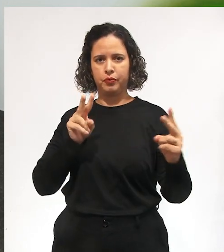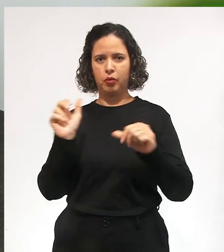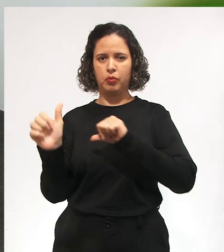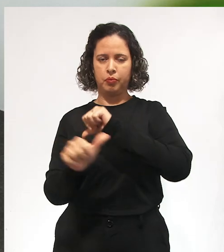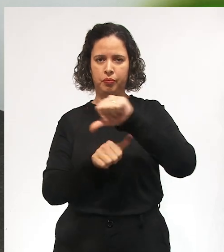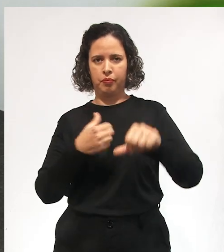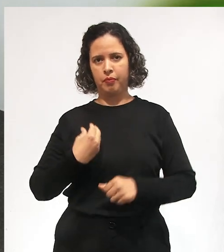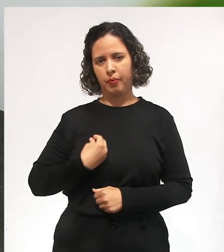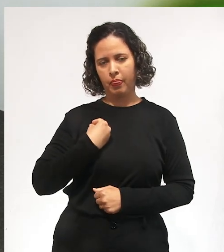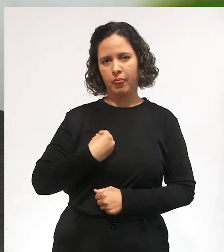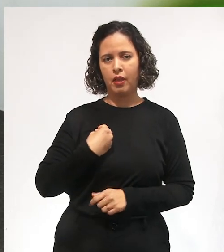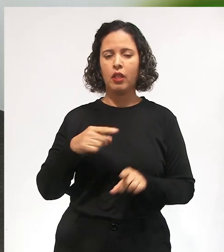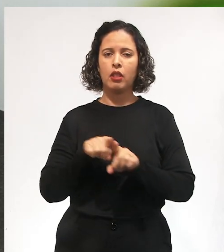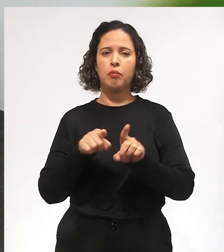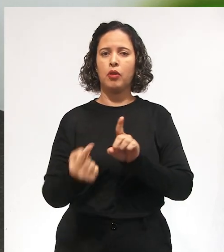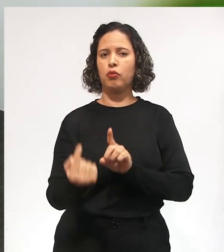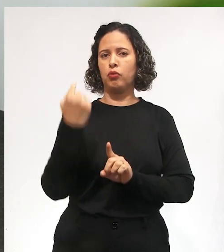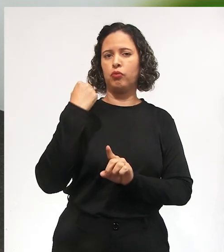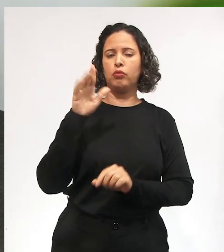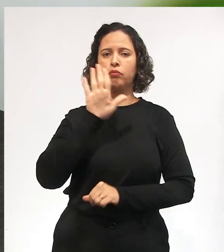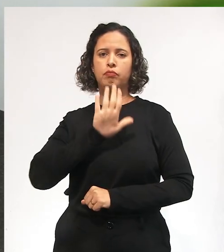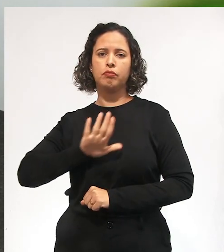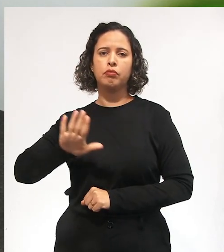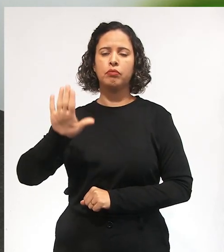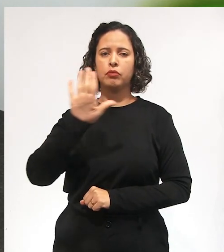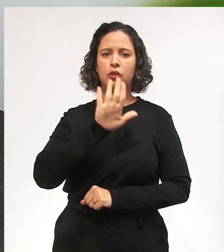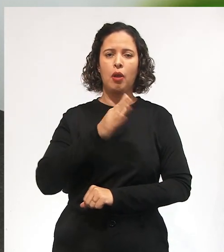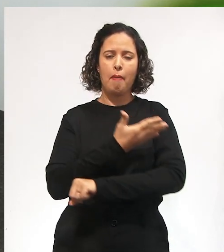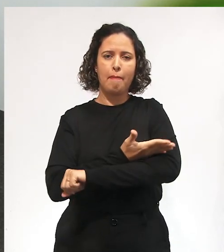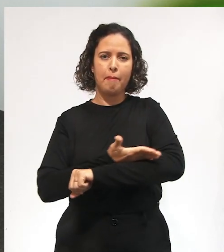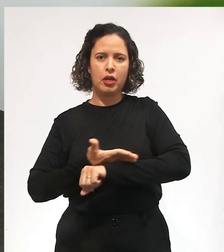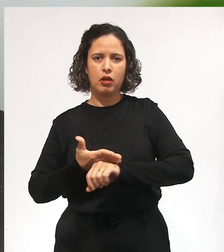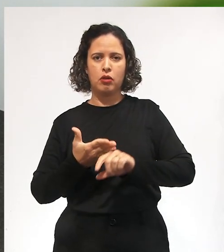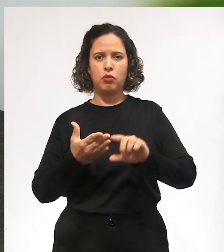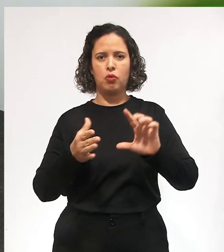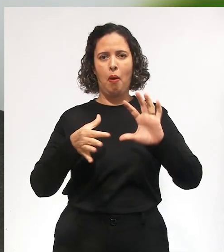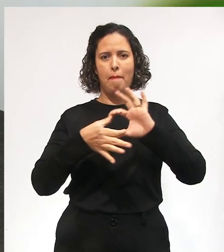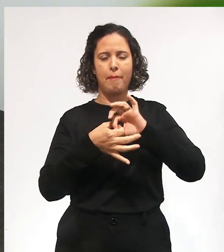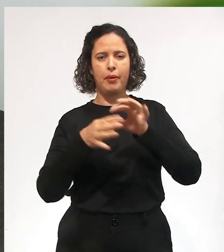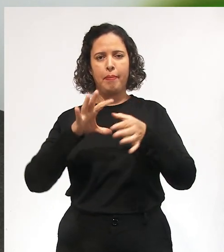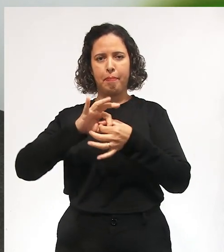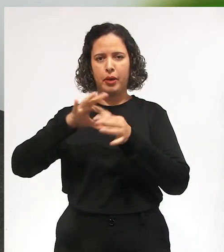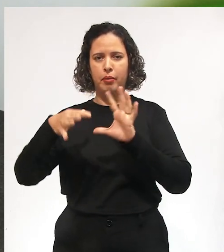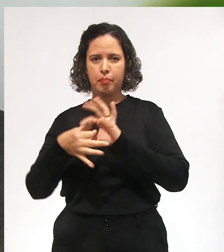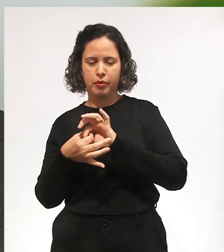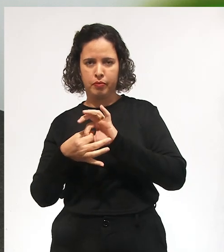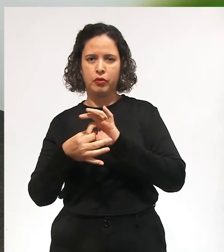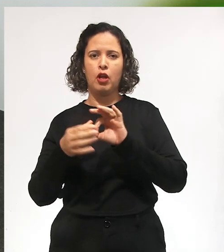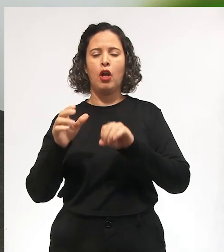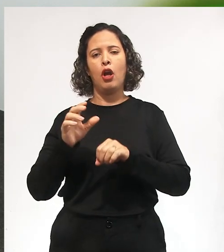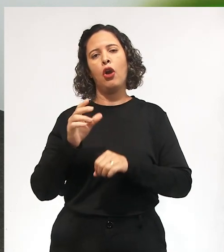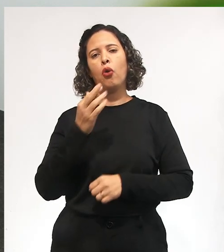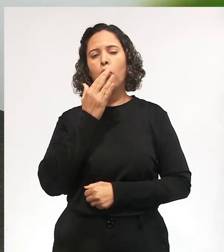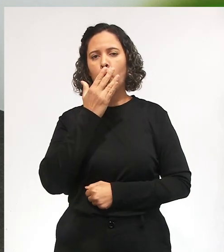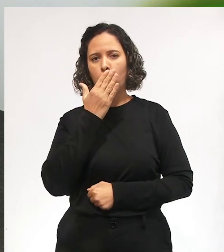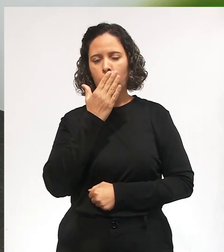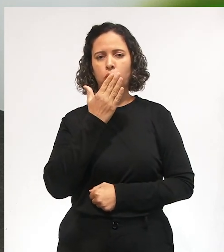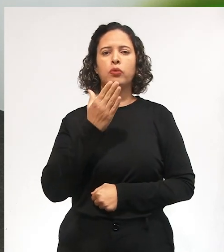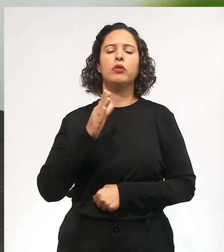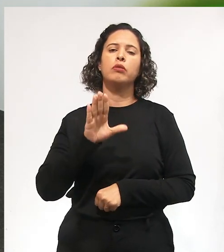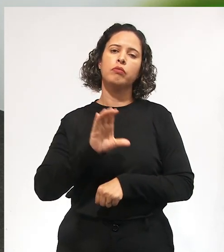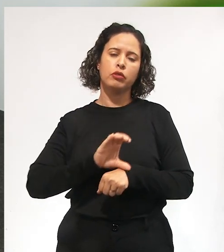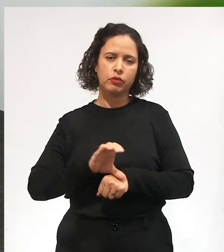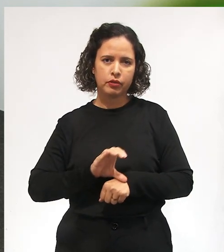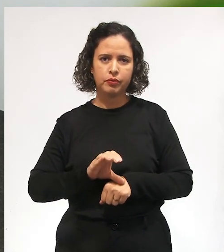aqui atrás nós temos um painel branco com pontos interligados no tom cinza. Meu sinal